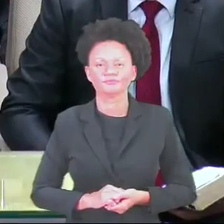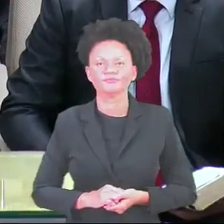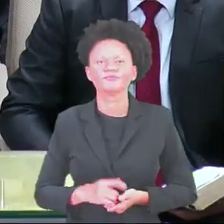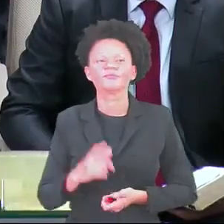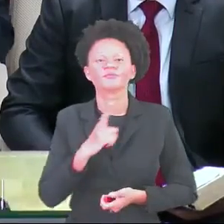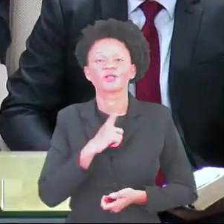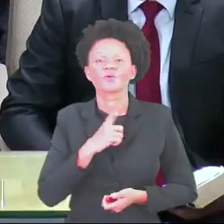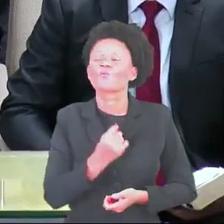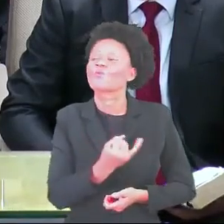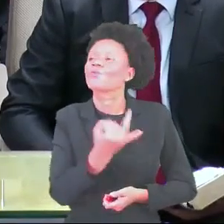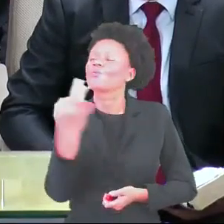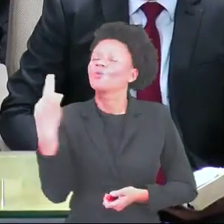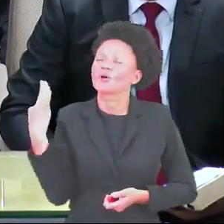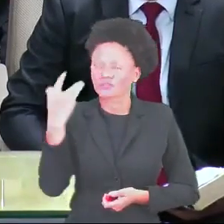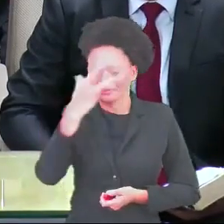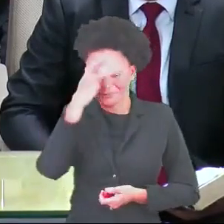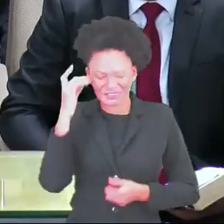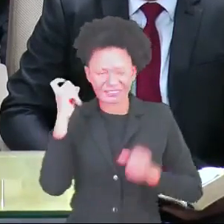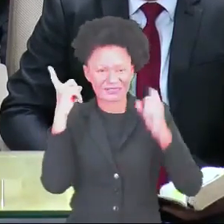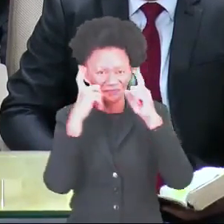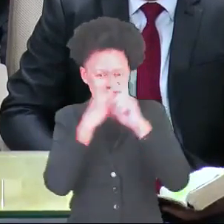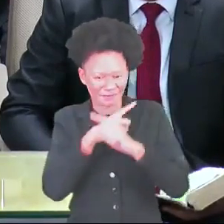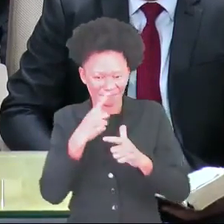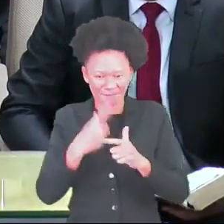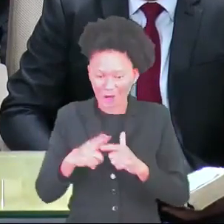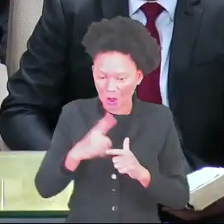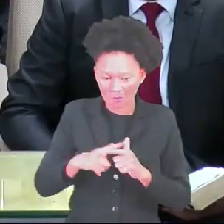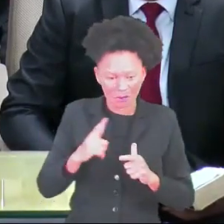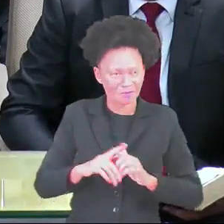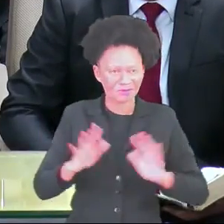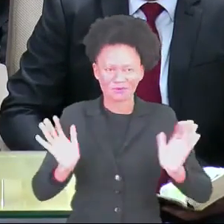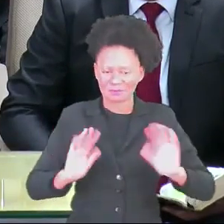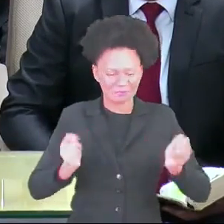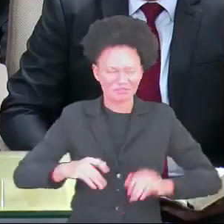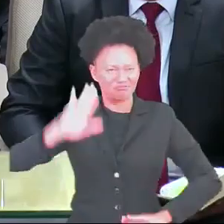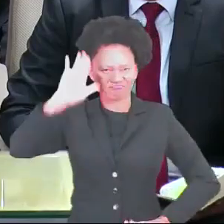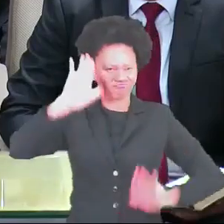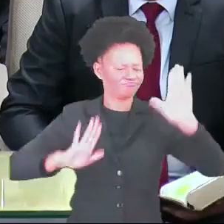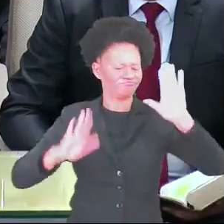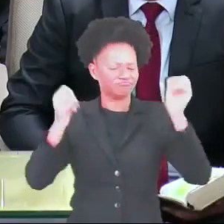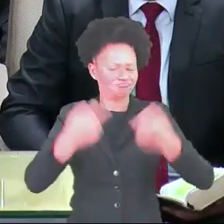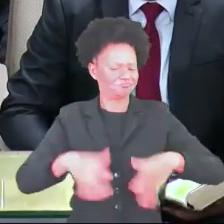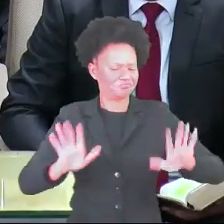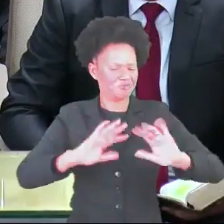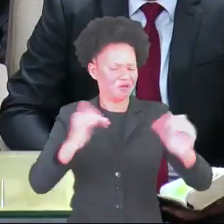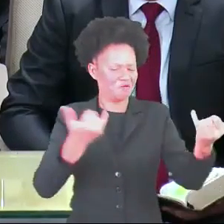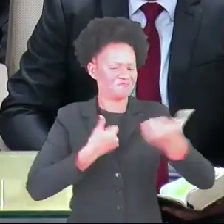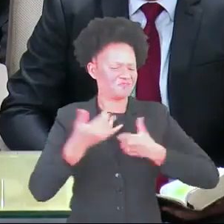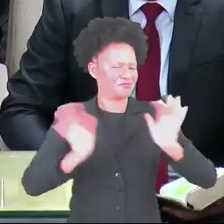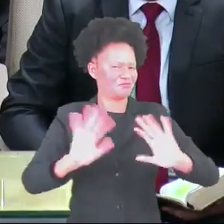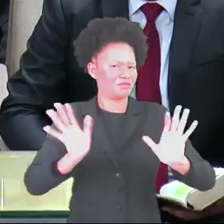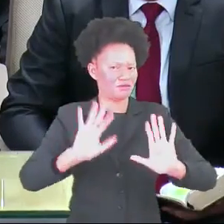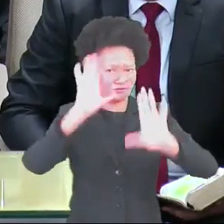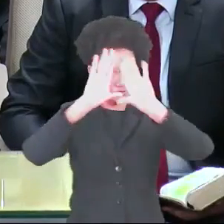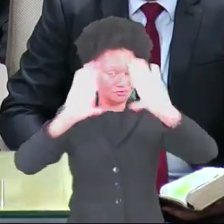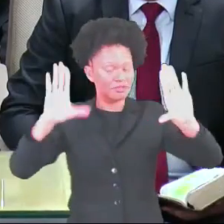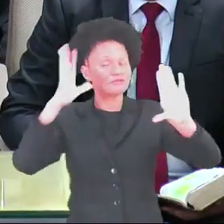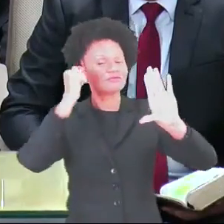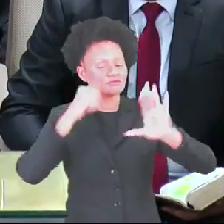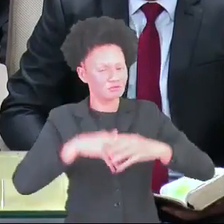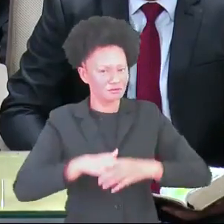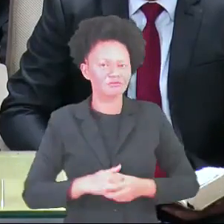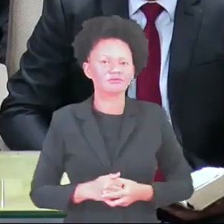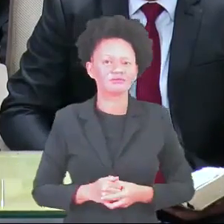Tem quantas pessoas passando dificuldade financeira? Não levante a mão, não levante a mão. Eu não quero saber, o céu sabe.